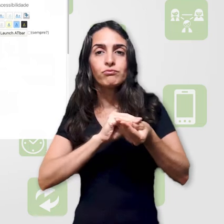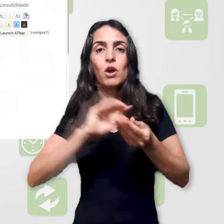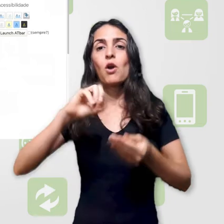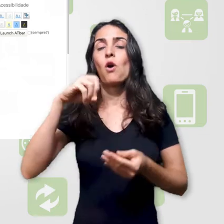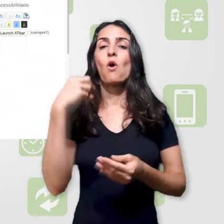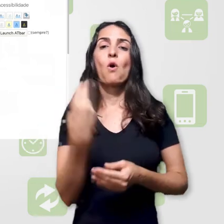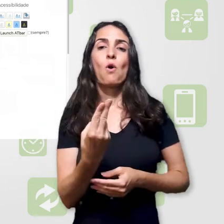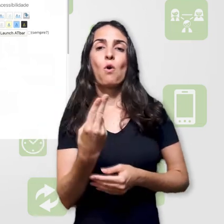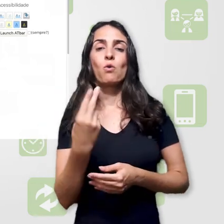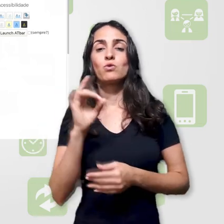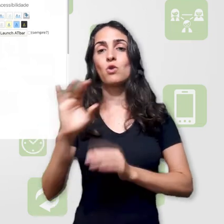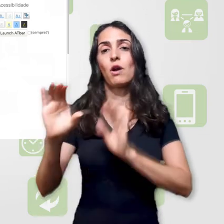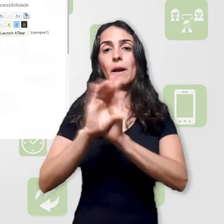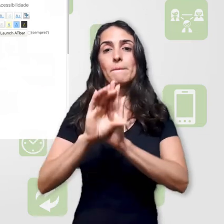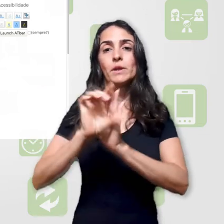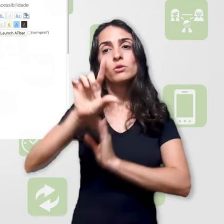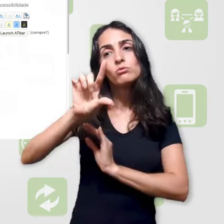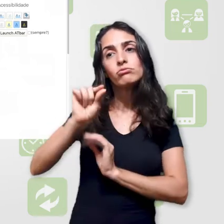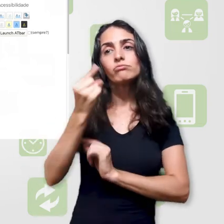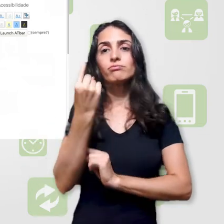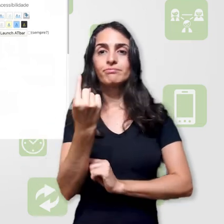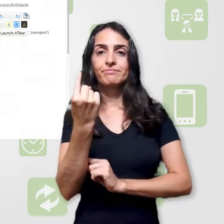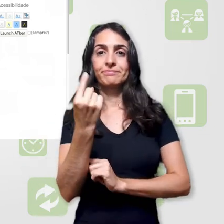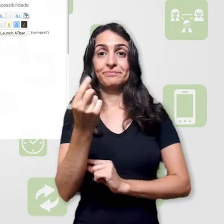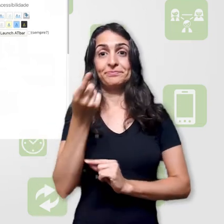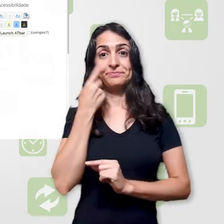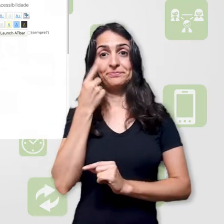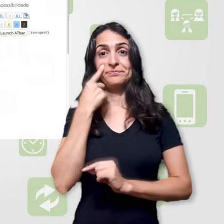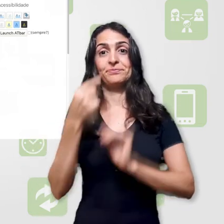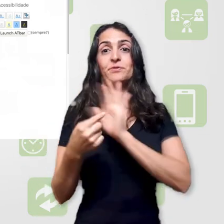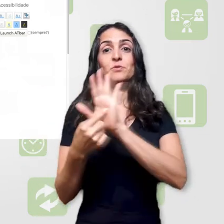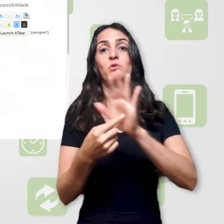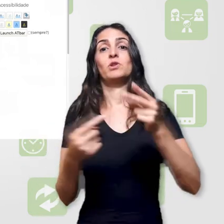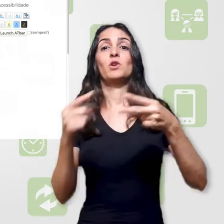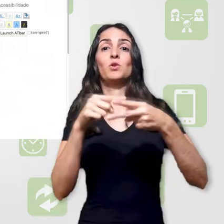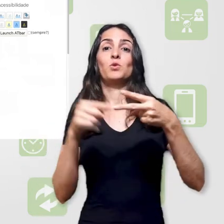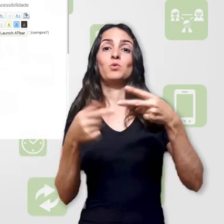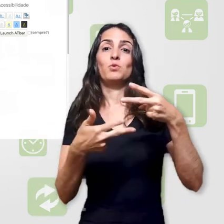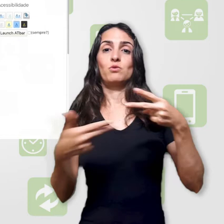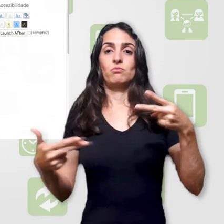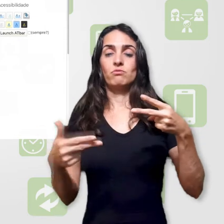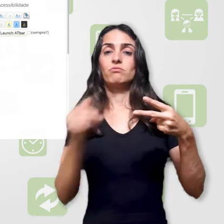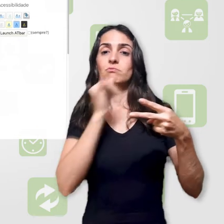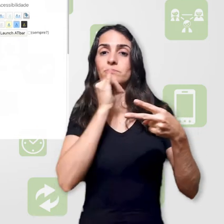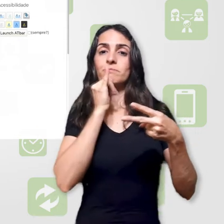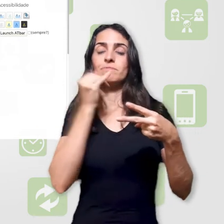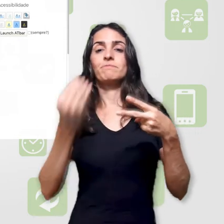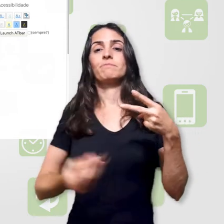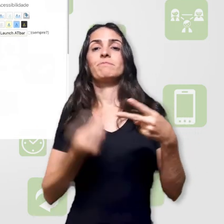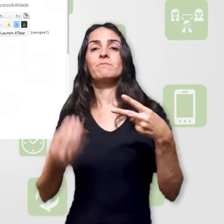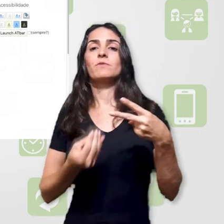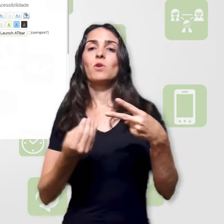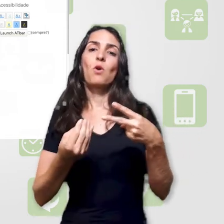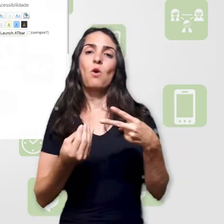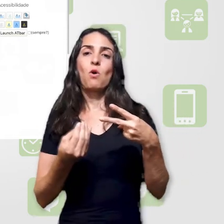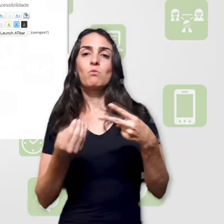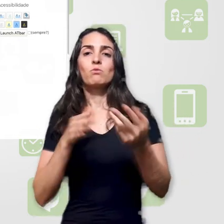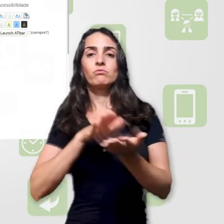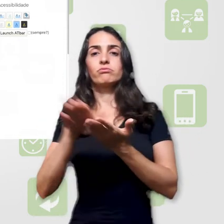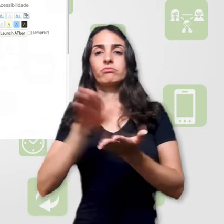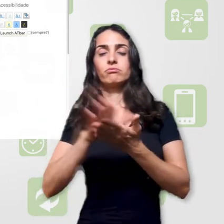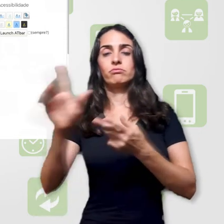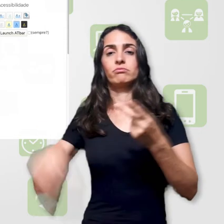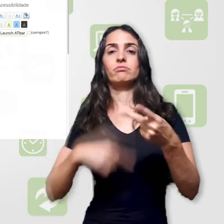você tá lendo tá certo então vamos aqui na impressão do livro todo eu quero te mostrar duas coisas uma como abre a